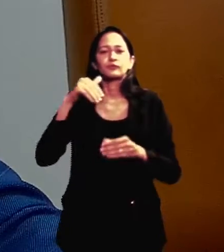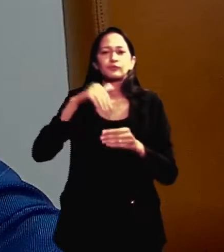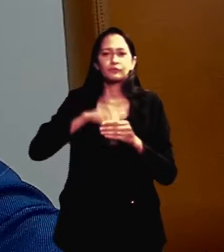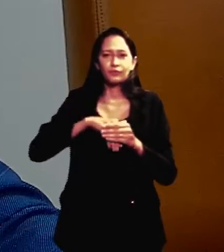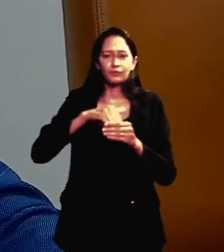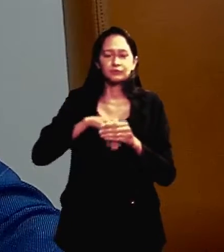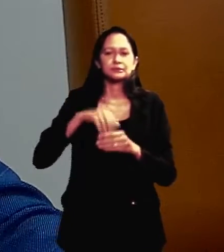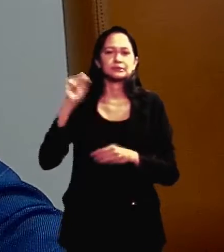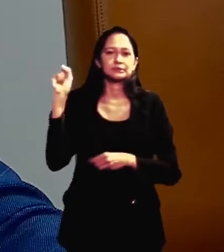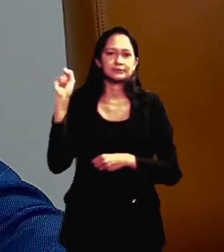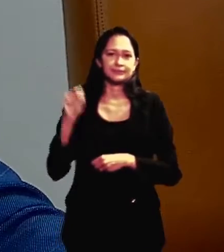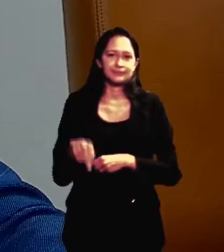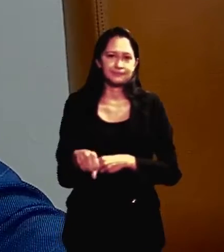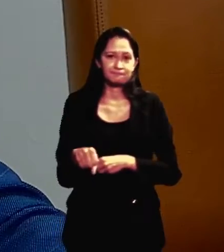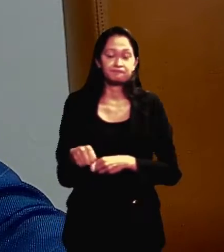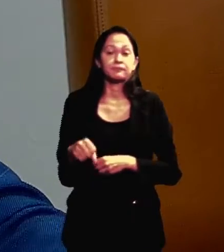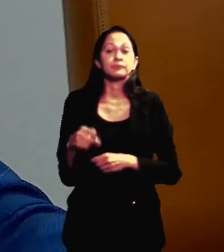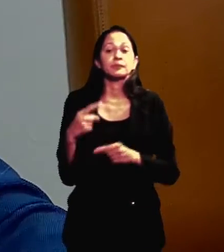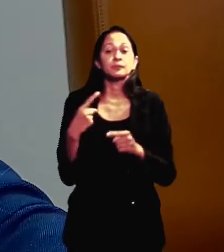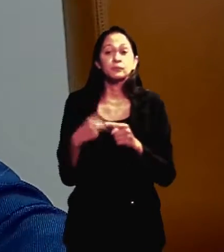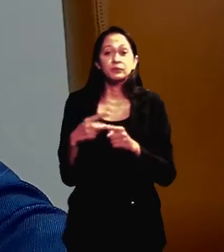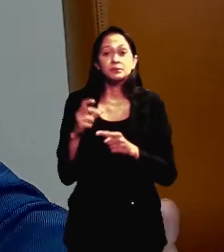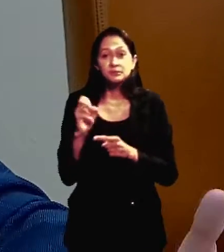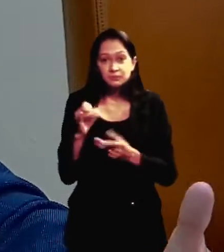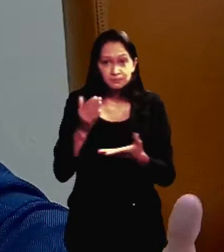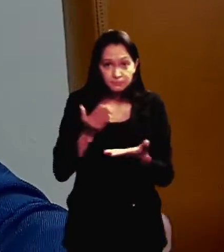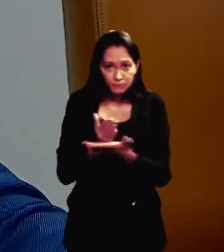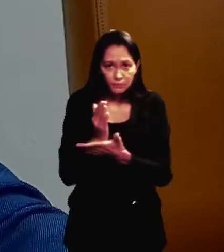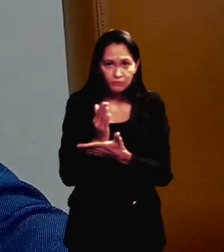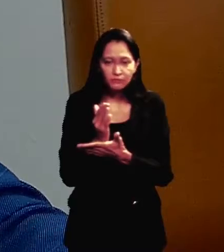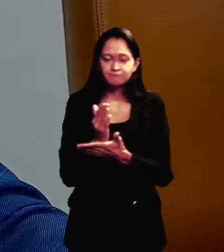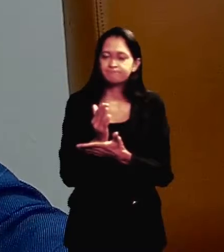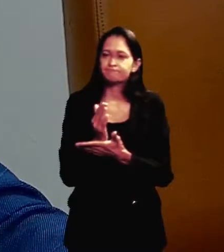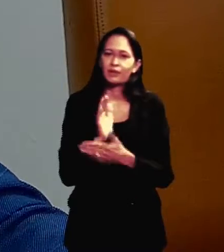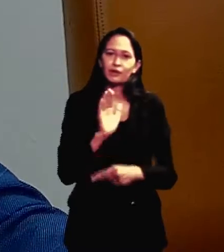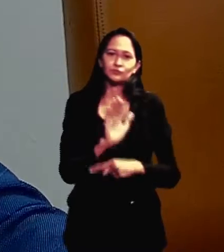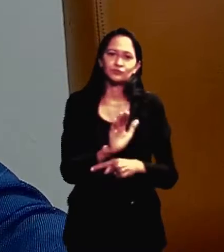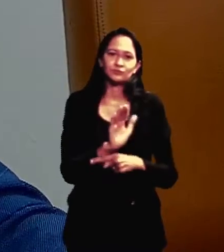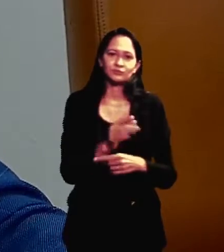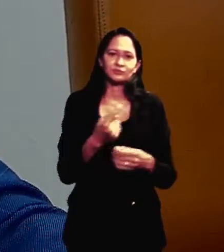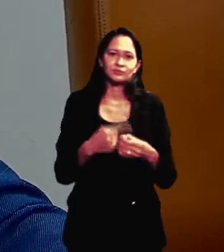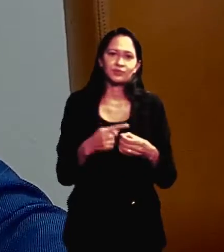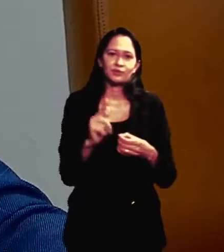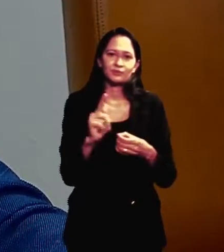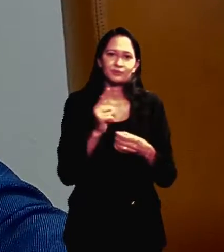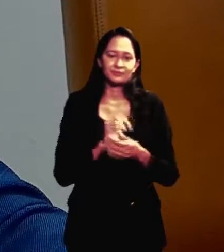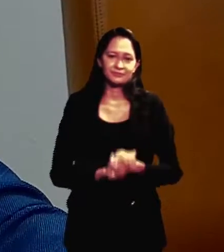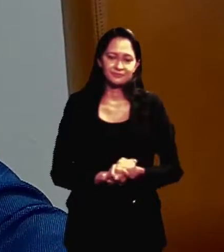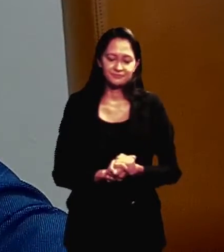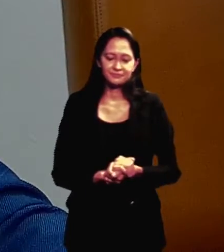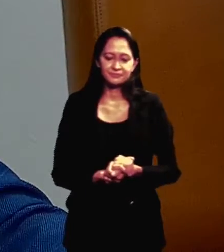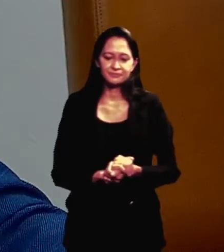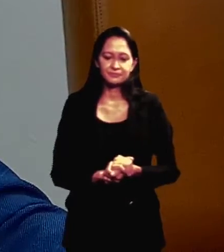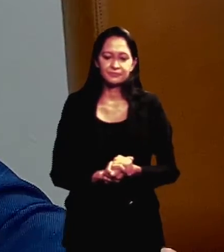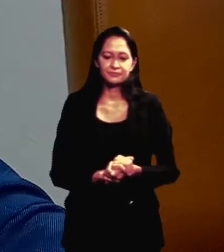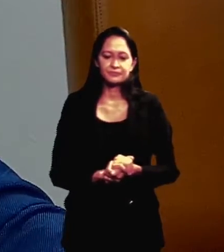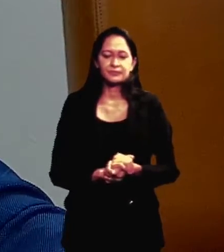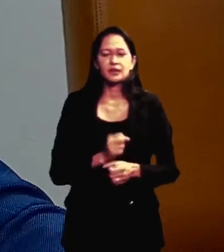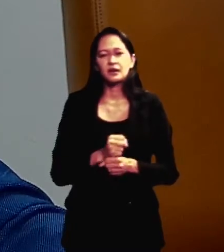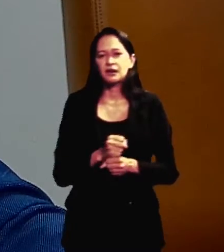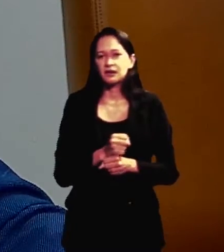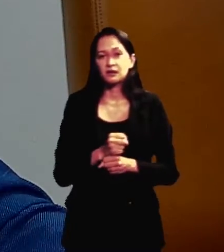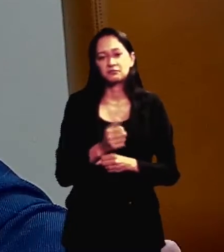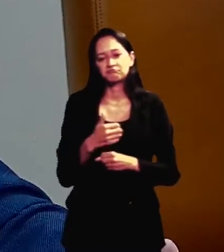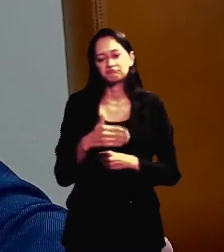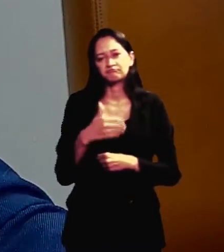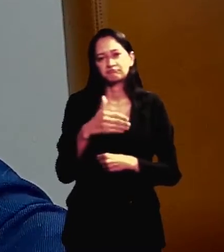favorável, porque quem vai ganhar é Goiânia. E, com certeza, como disse o vereador William Veloso, para concluir, daqui a alguns